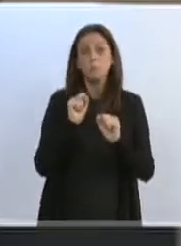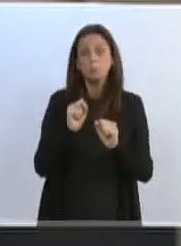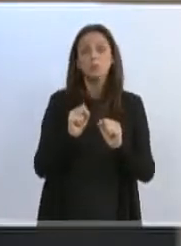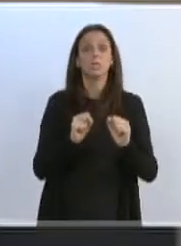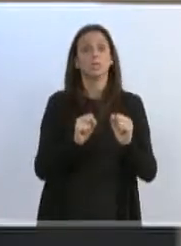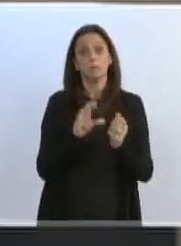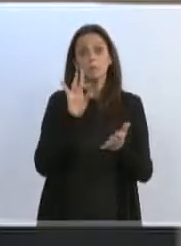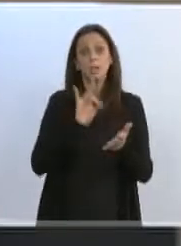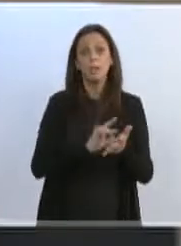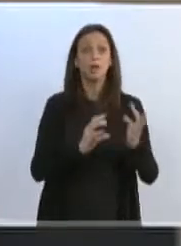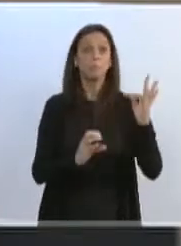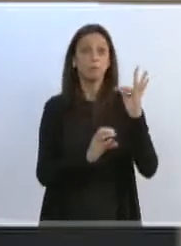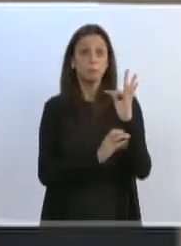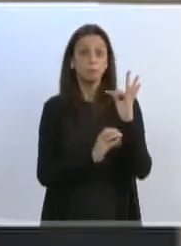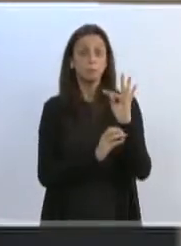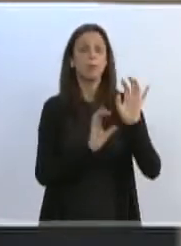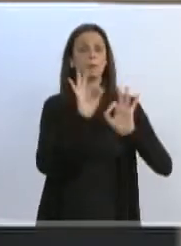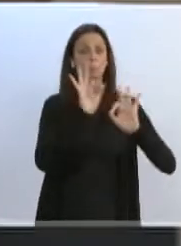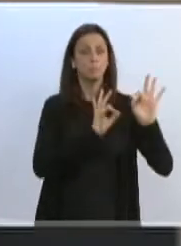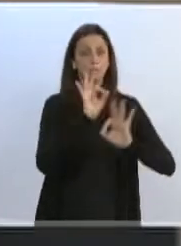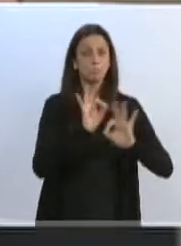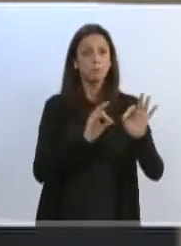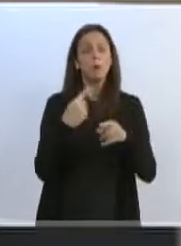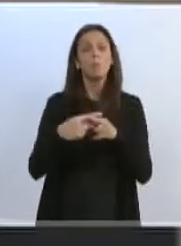portal de entrada da câmara porque